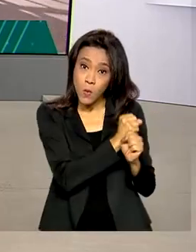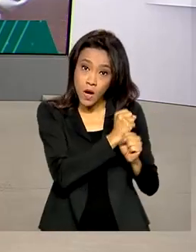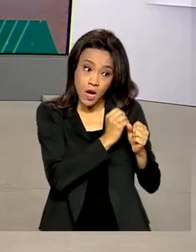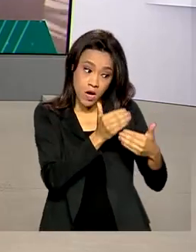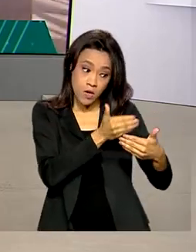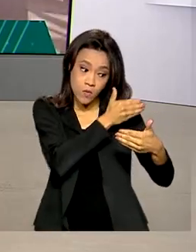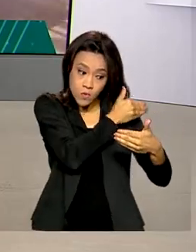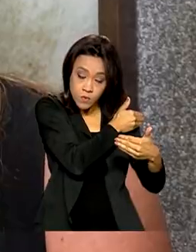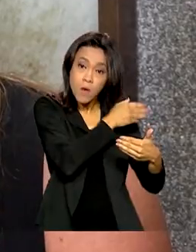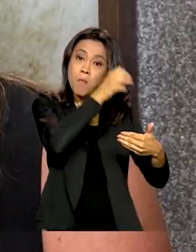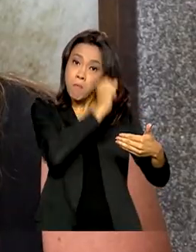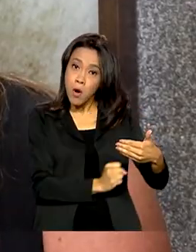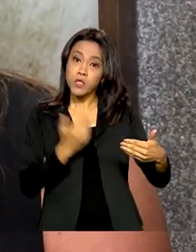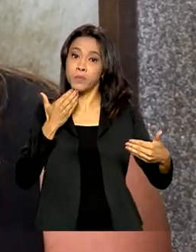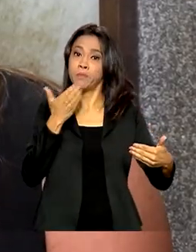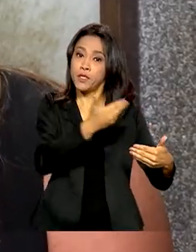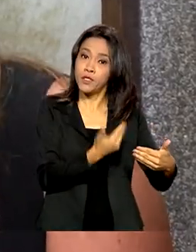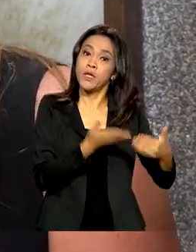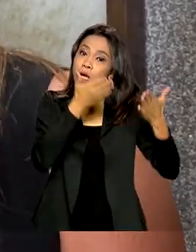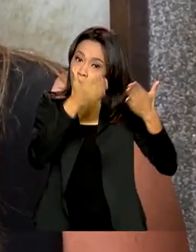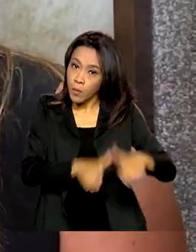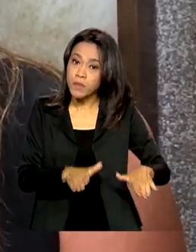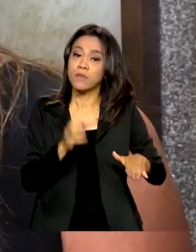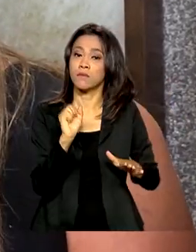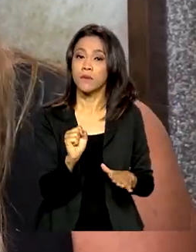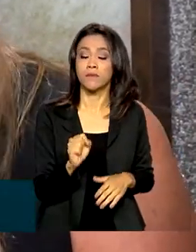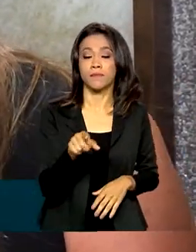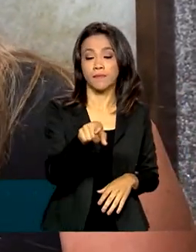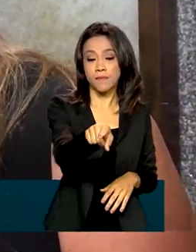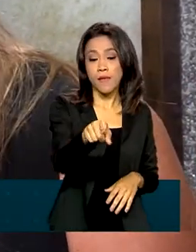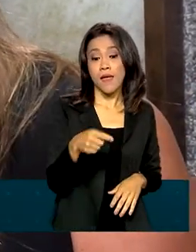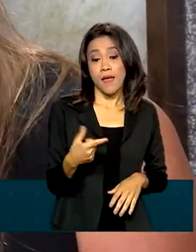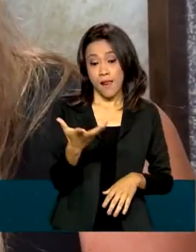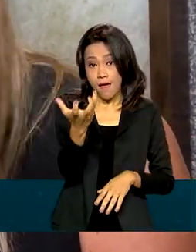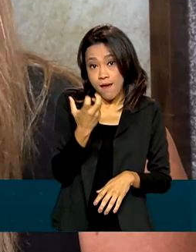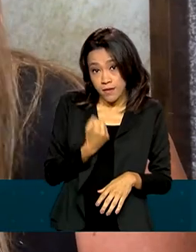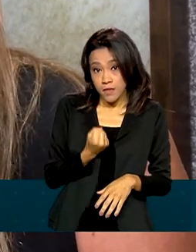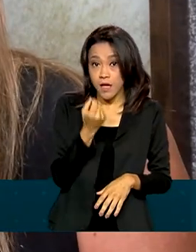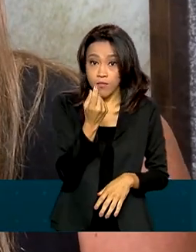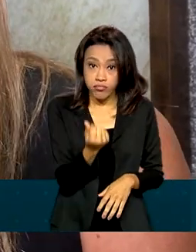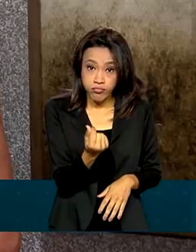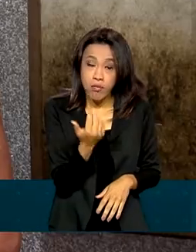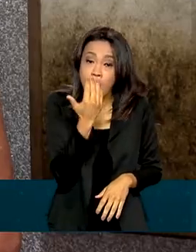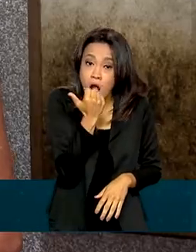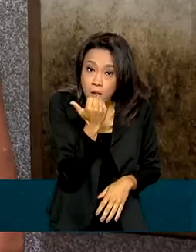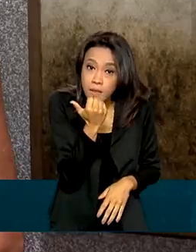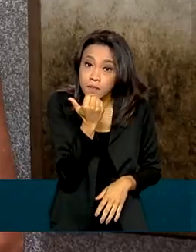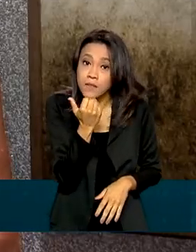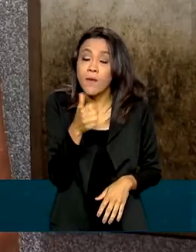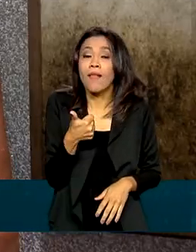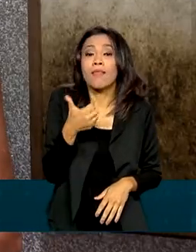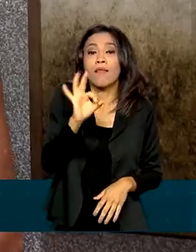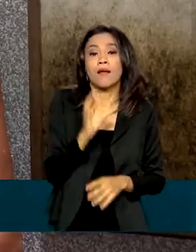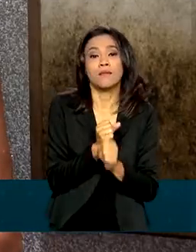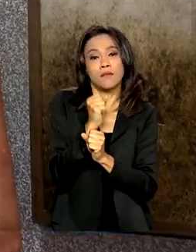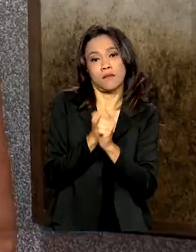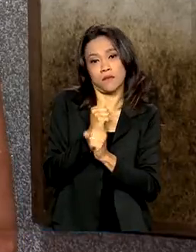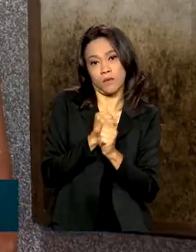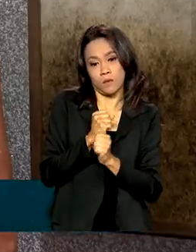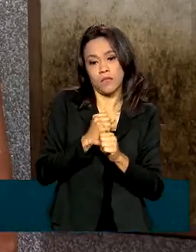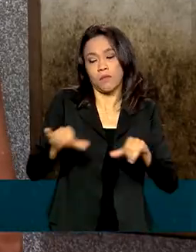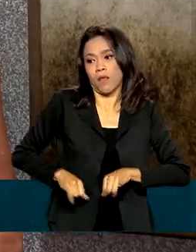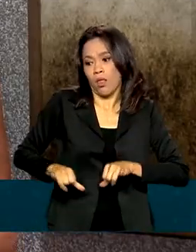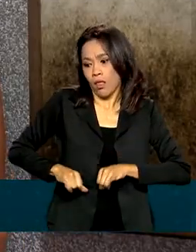imposto. Mãe de 2 filhos, a Priscila conta que recebe pensão há 10 anos e sempre sofreu ao ver